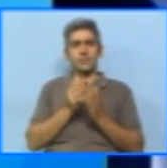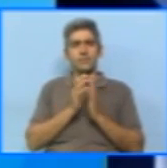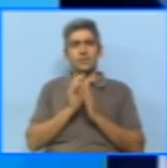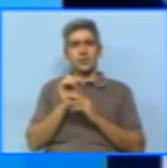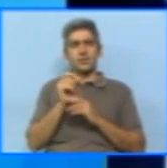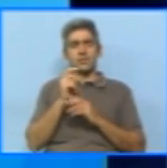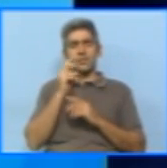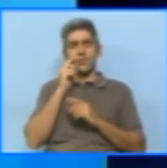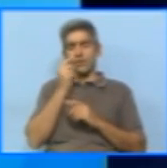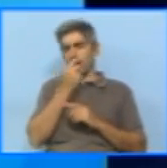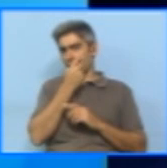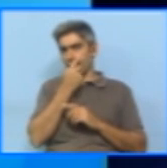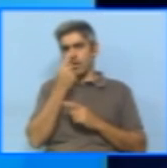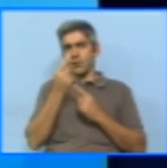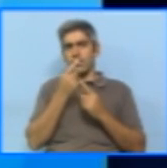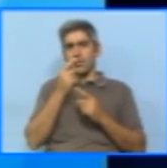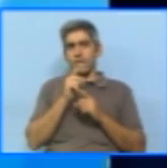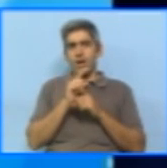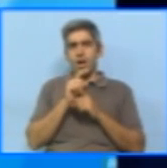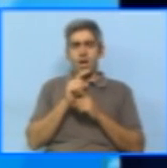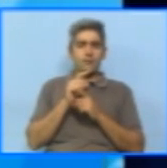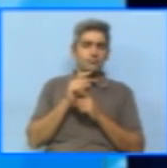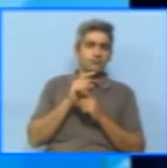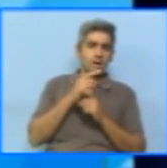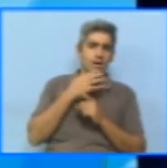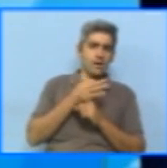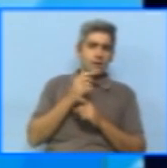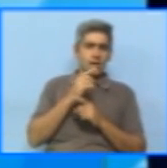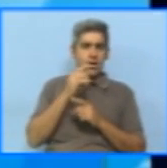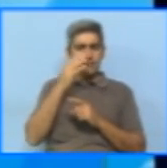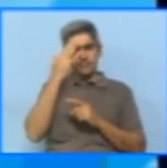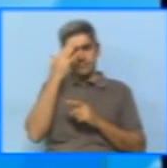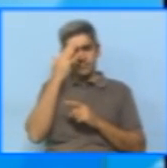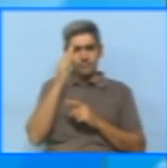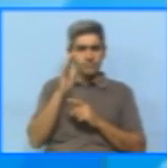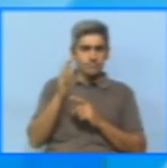com olhos de alguma suspeita ou suspeição,